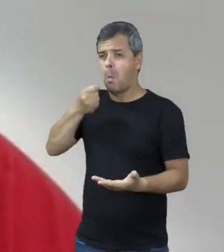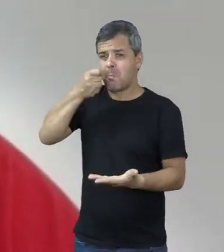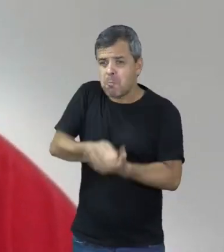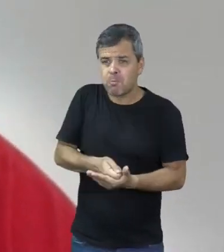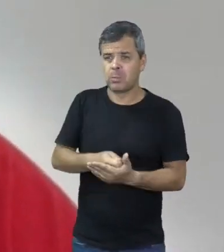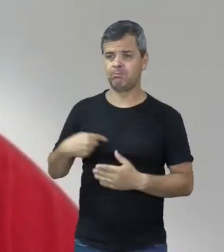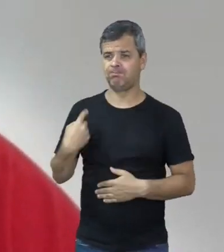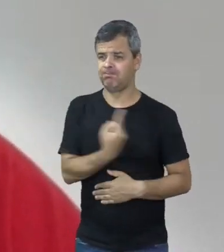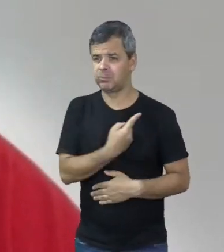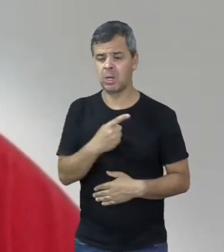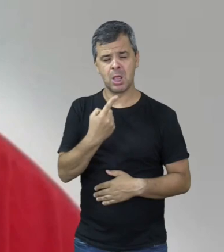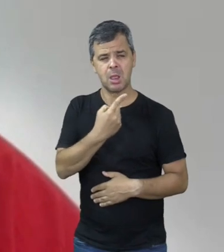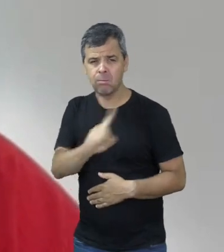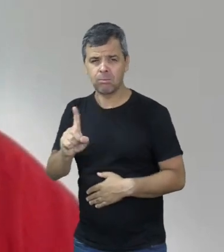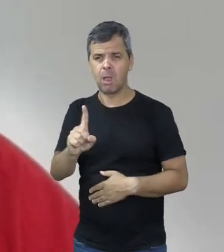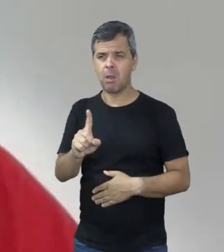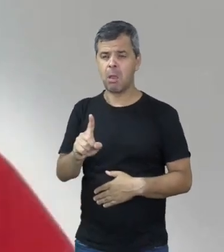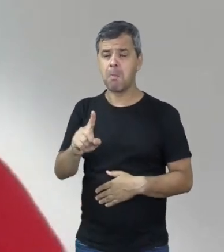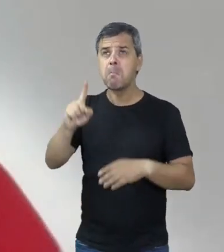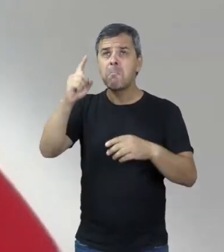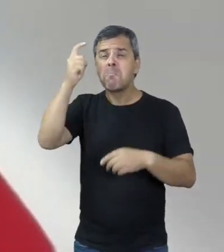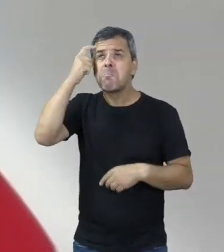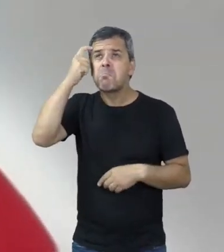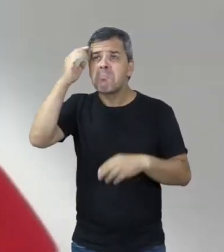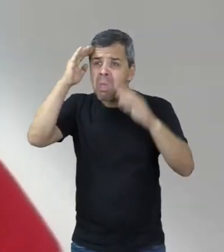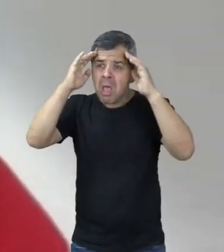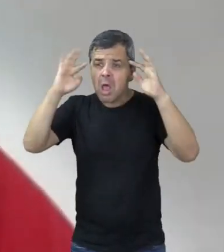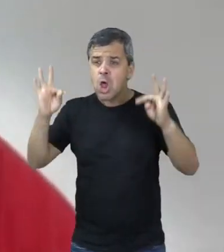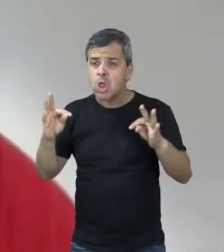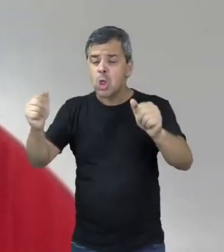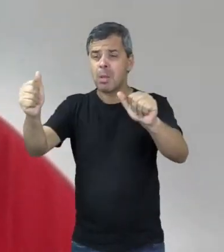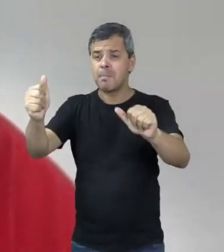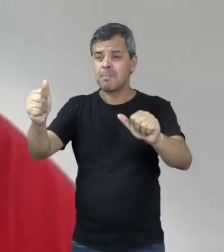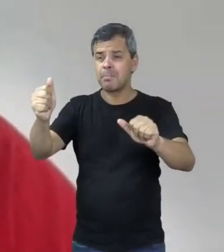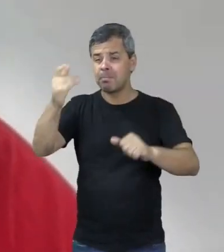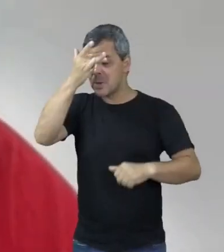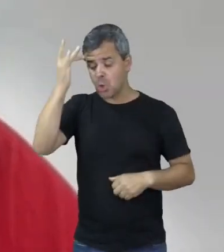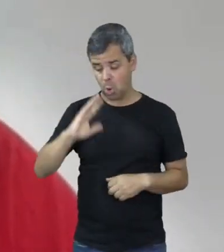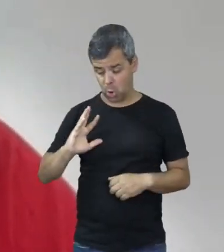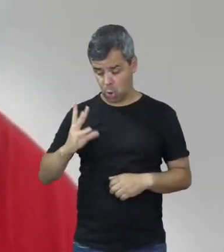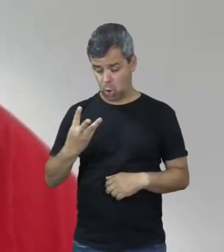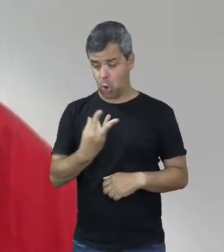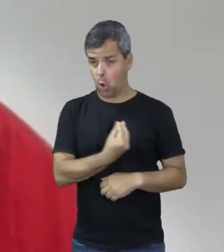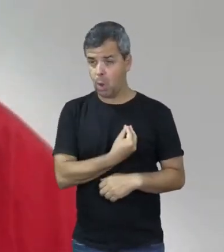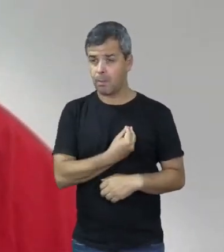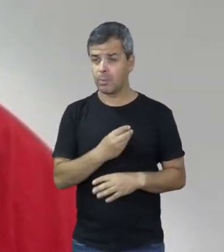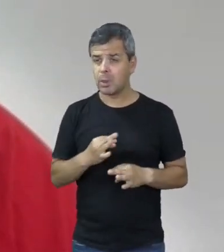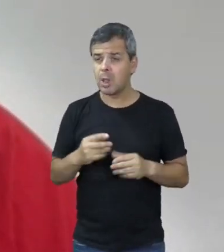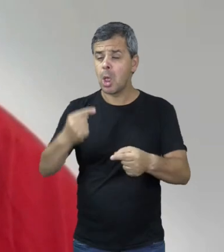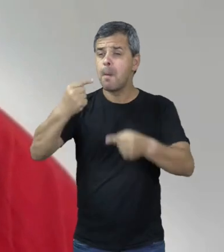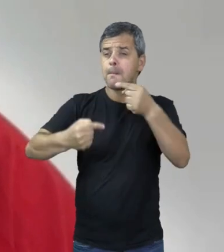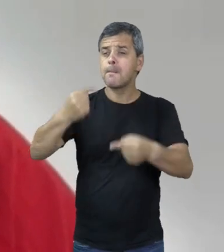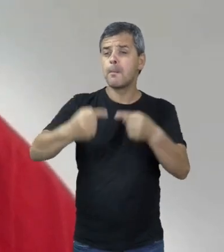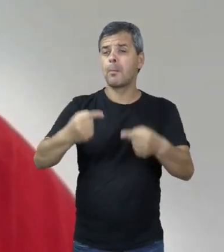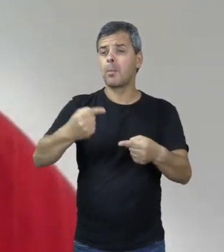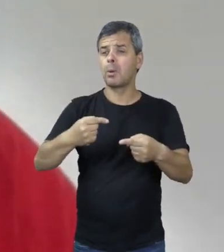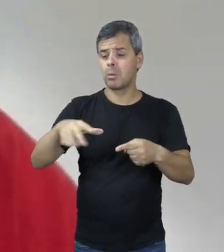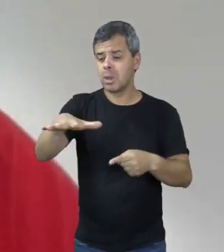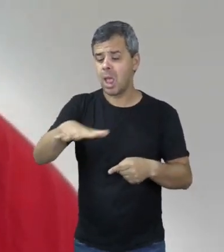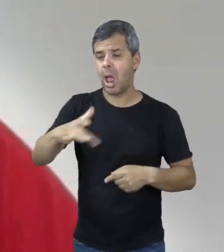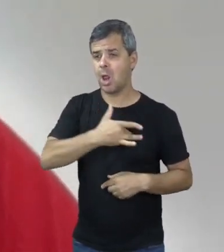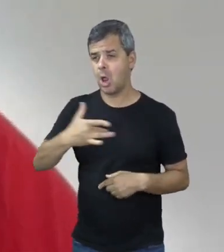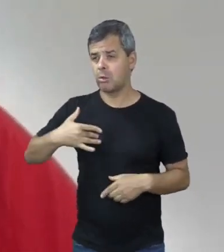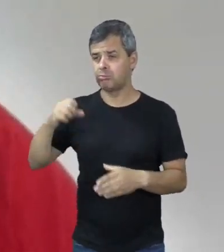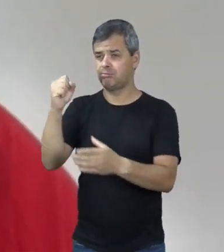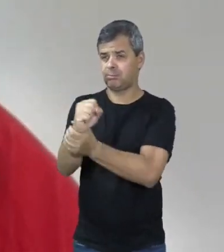a gente também não pode se iludir, achar que todas as pessoas trans, aqui tendo esse foco, tem todas as políticas públicas na área de saúde,